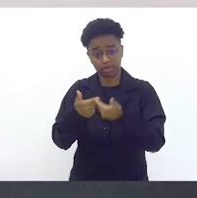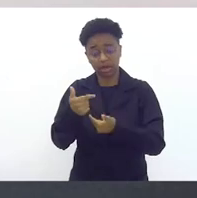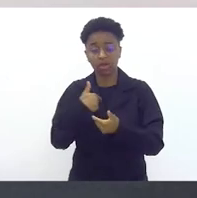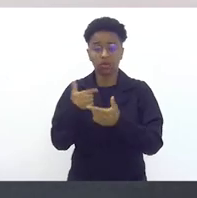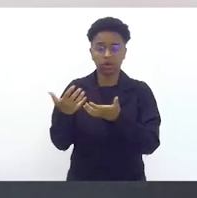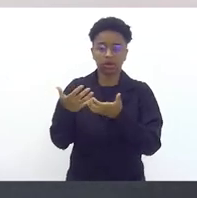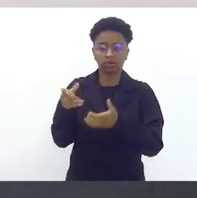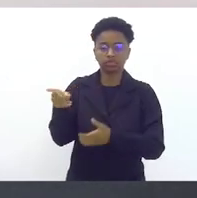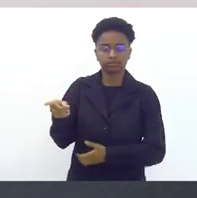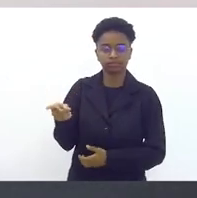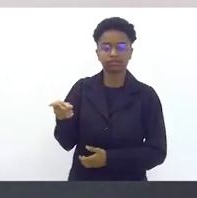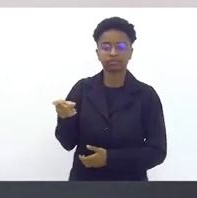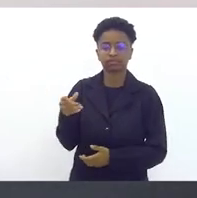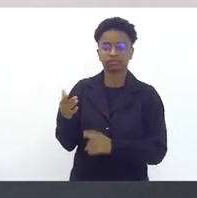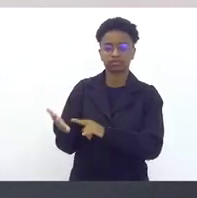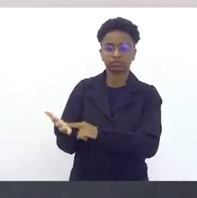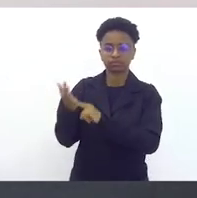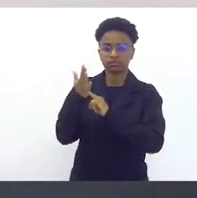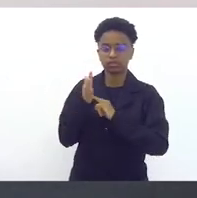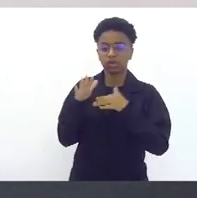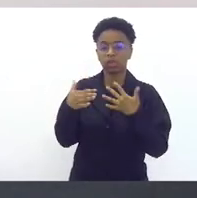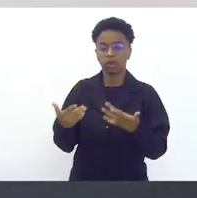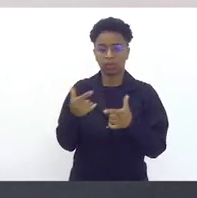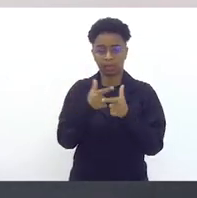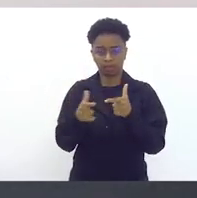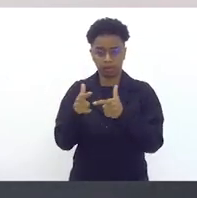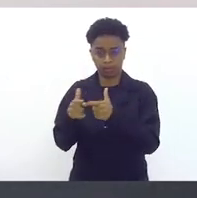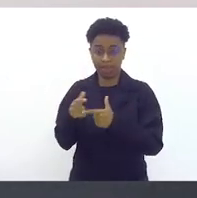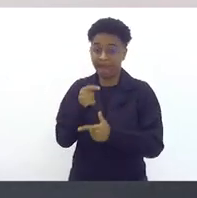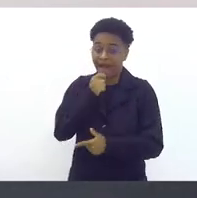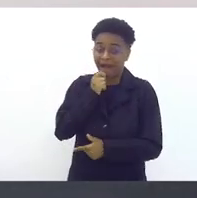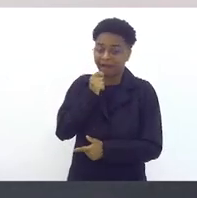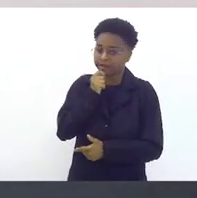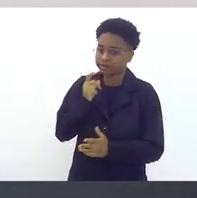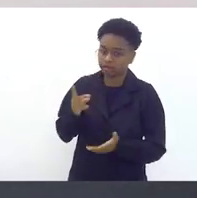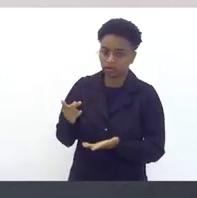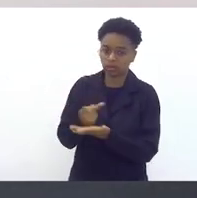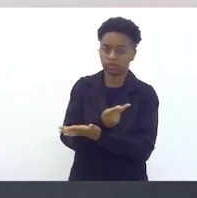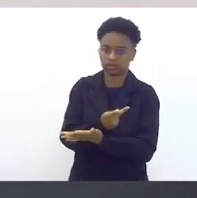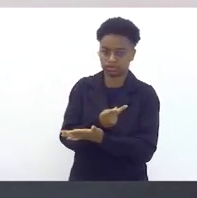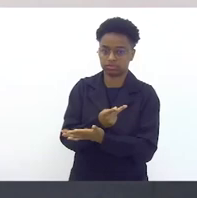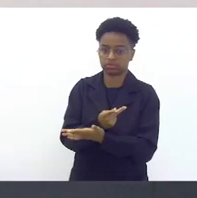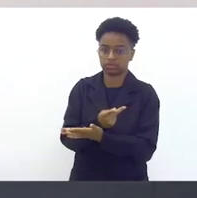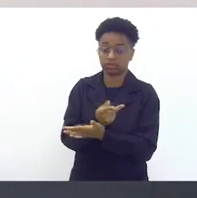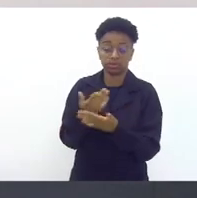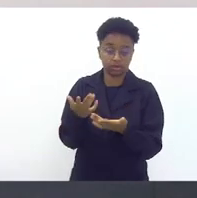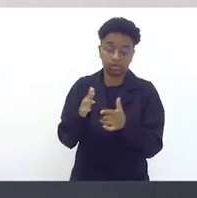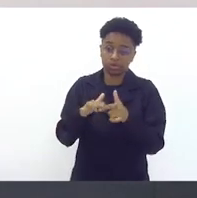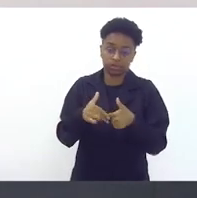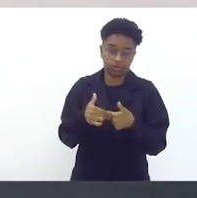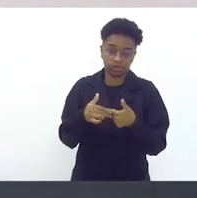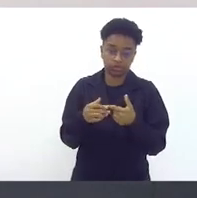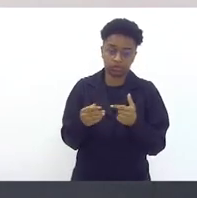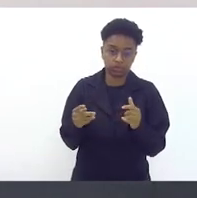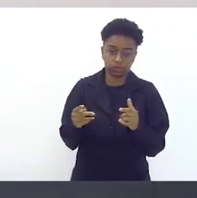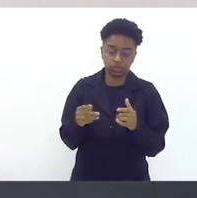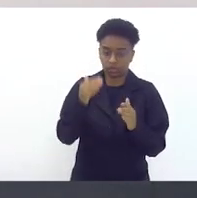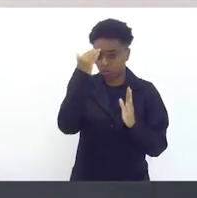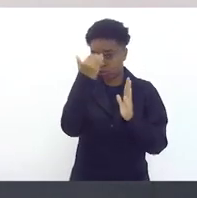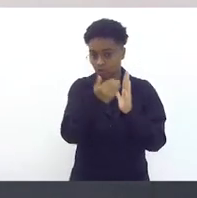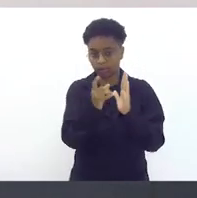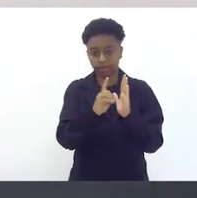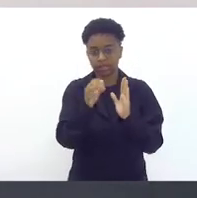que você nos apresentasse os problemas que ainda persistem, que levam à não implantação efetiva